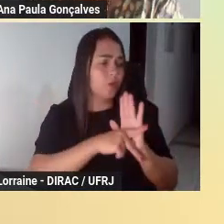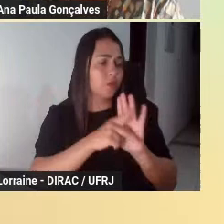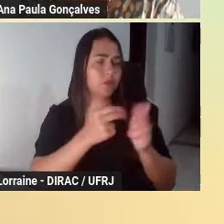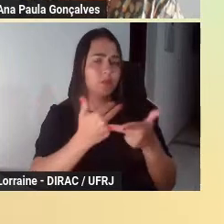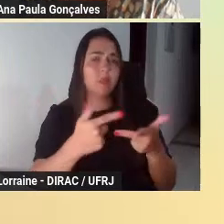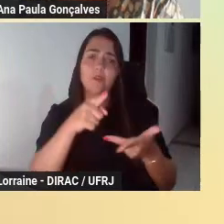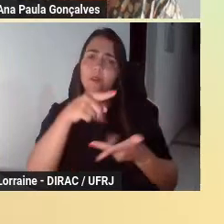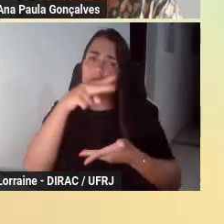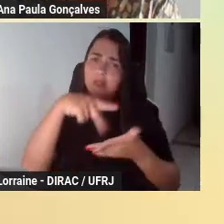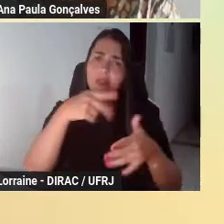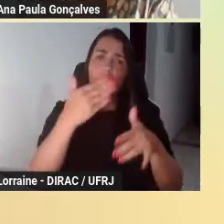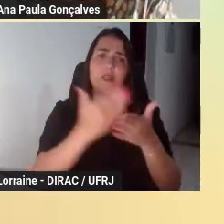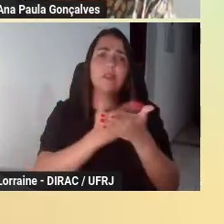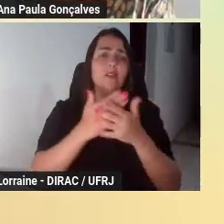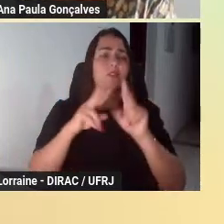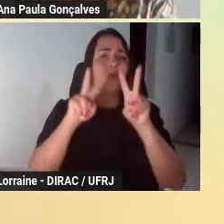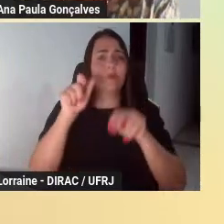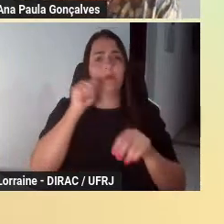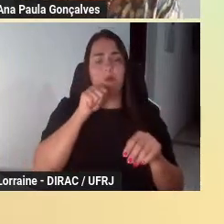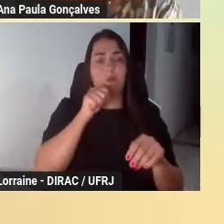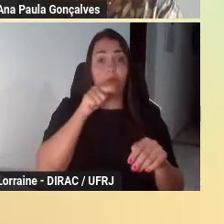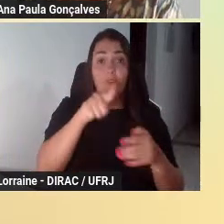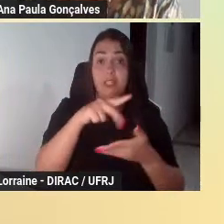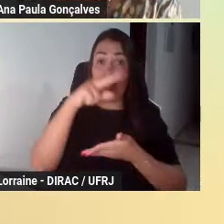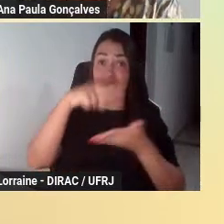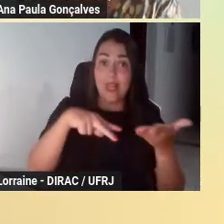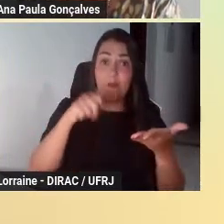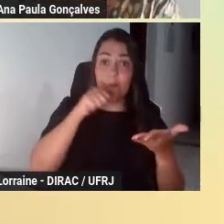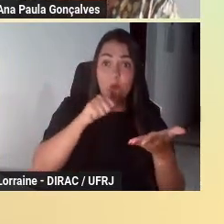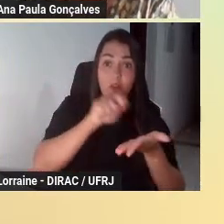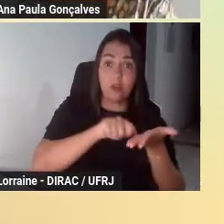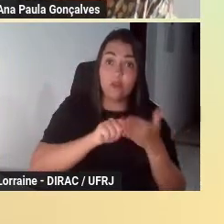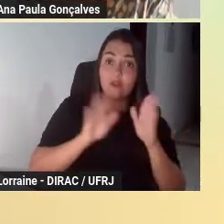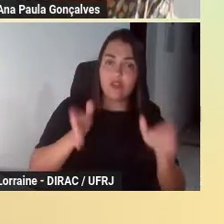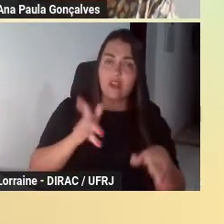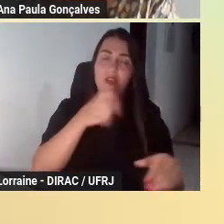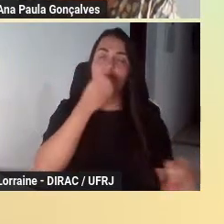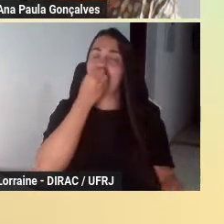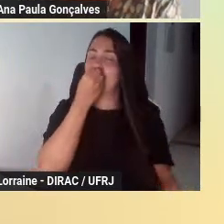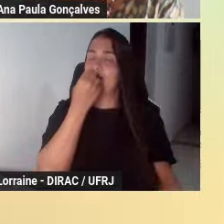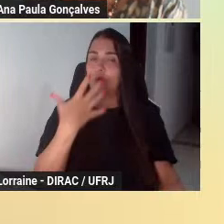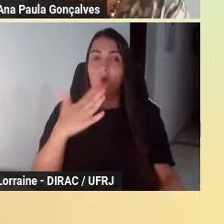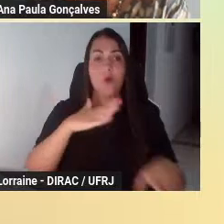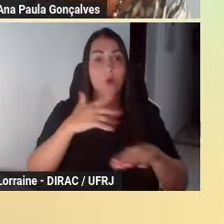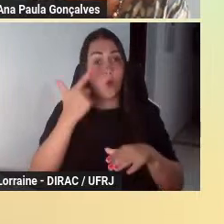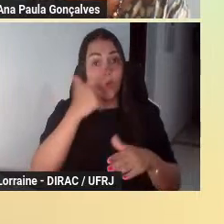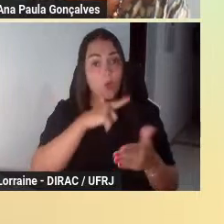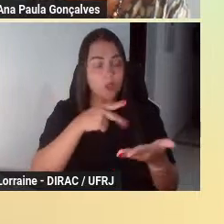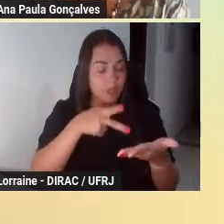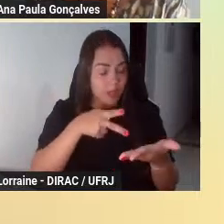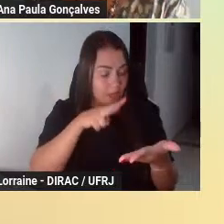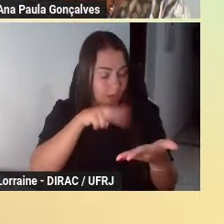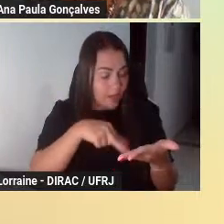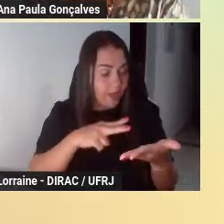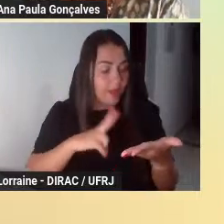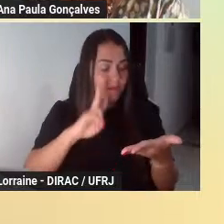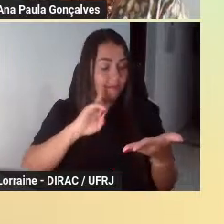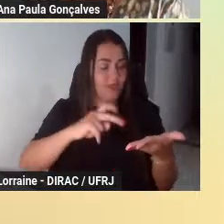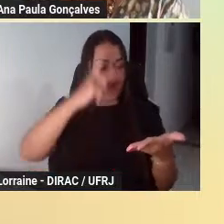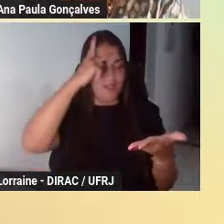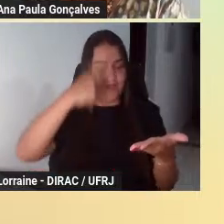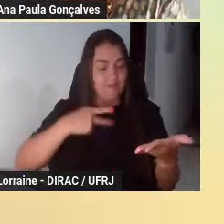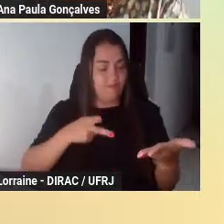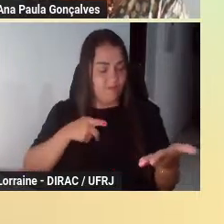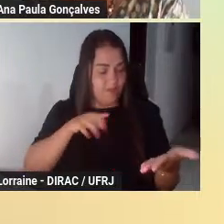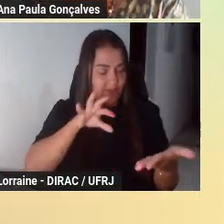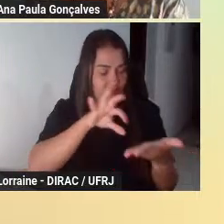mulheres. Ler mulheres é muito bom, porque a gente consegue se perceber nesse lugar da leitura, a gente